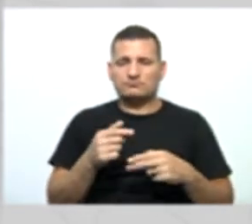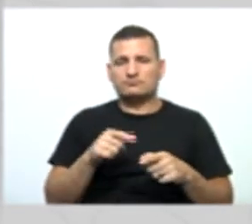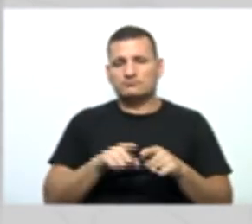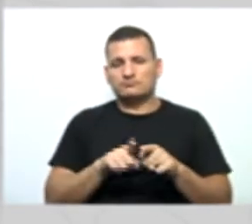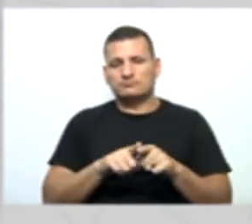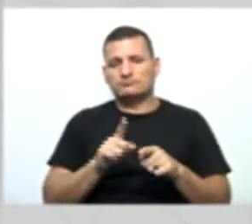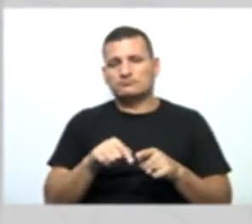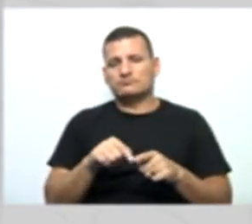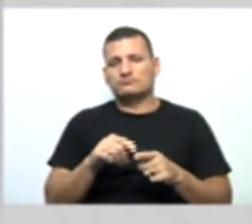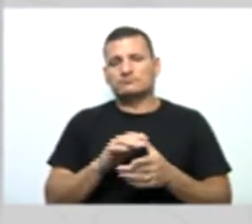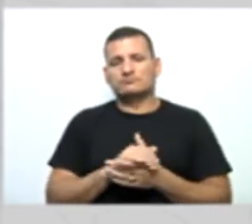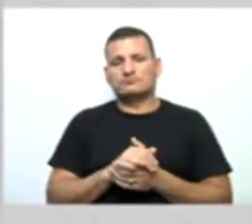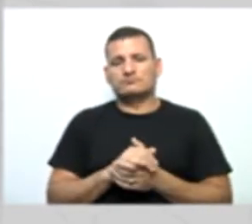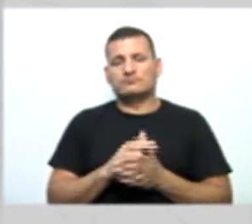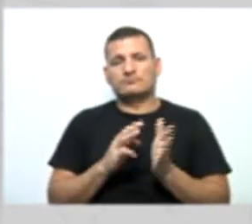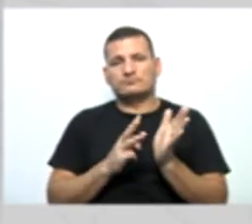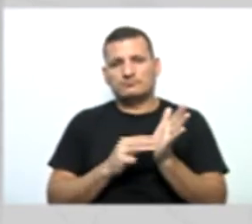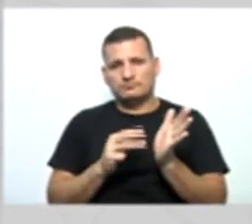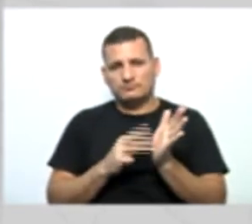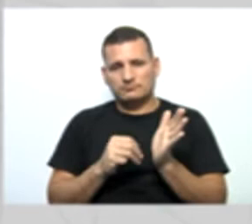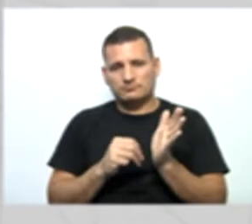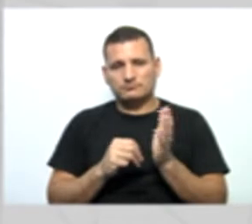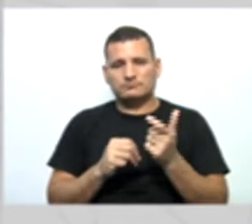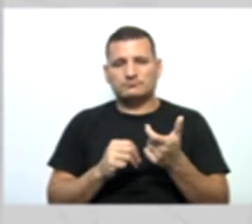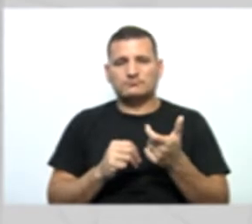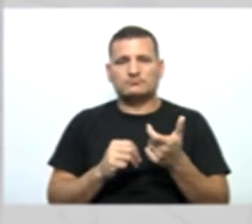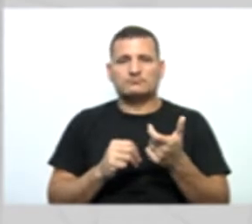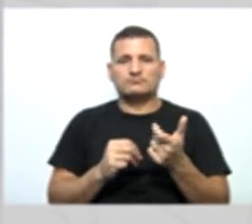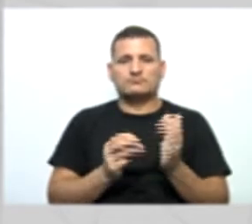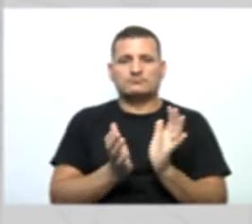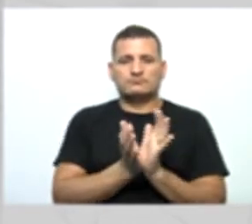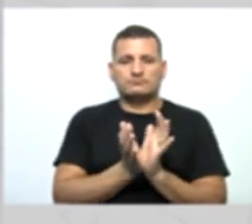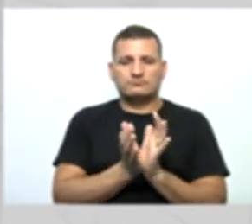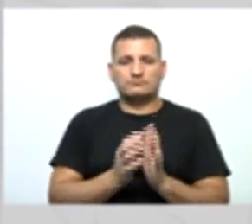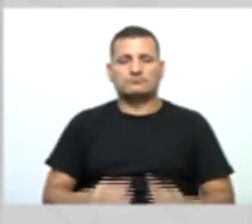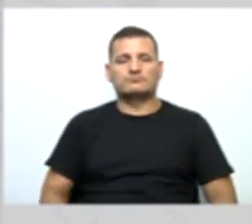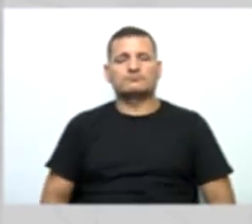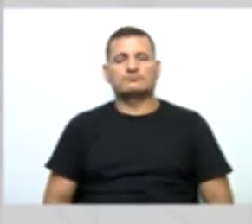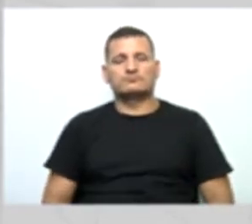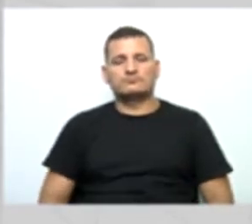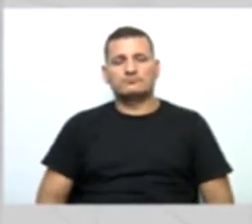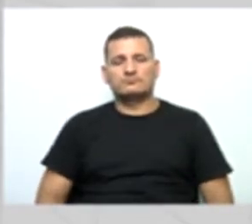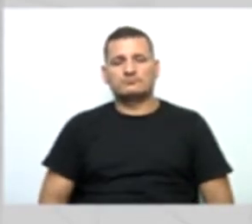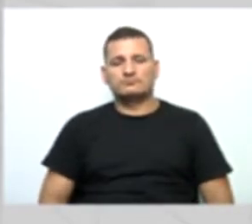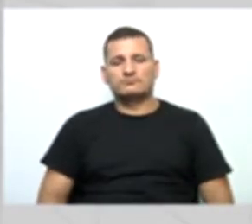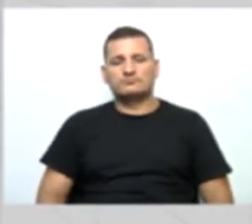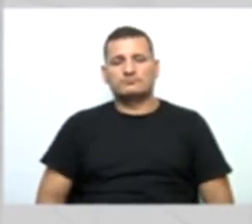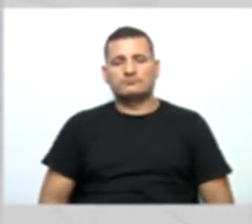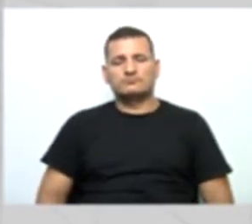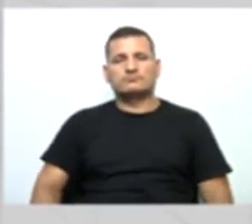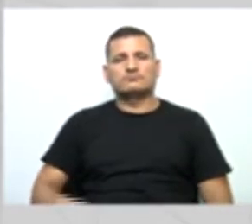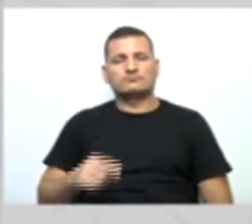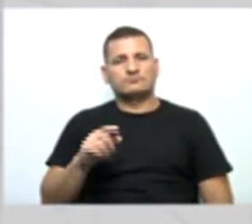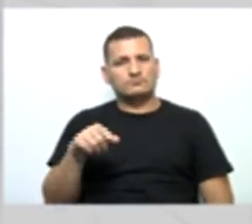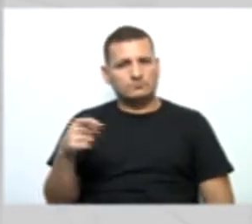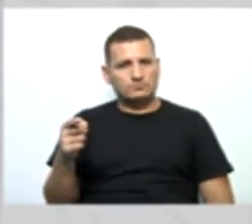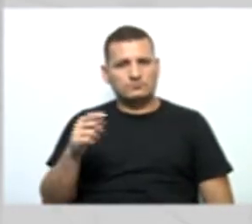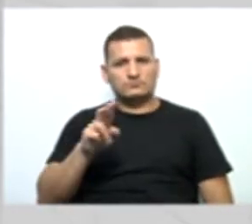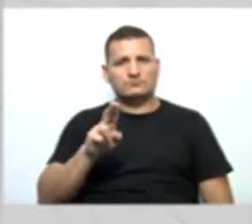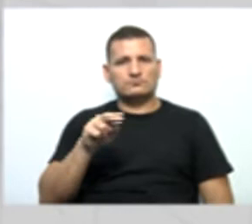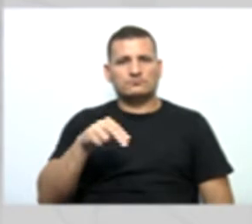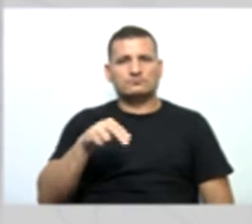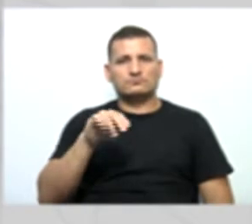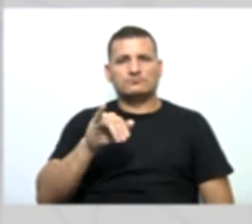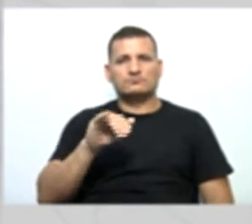de métodos de classe. E o próximo aspecto é unicidade. É um aspecto simples, básico,